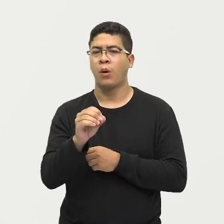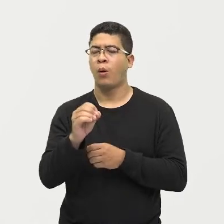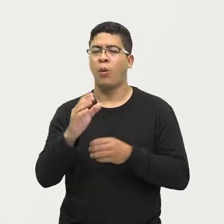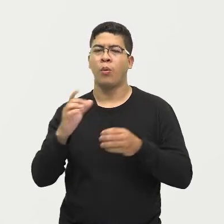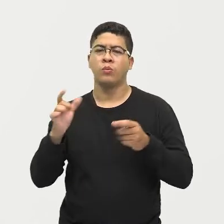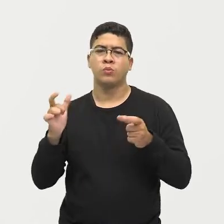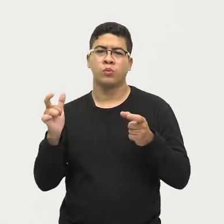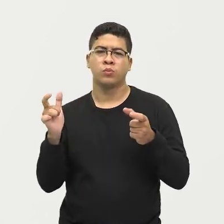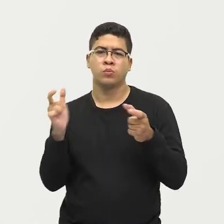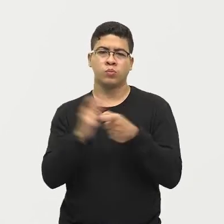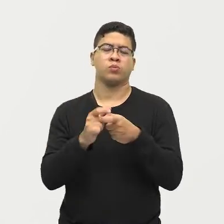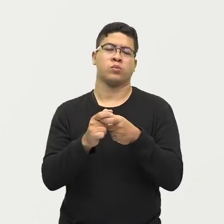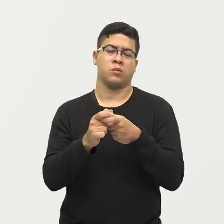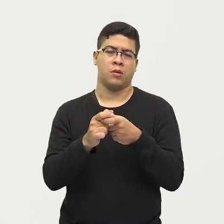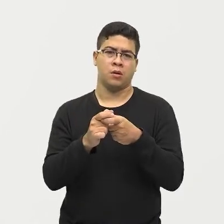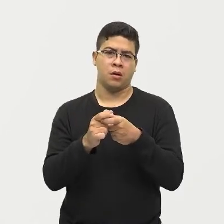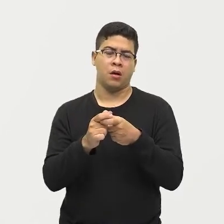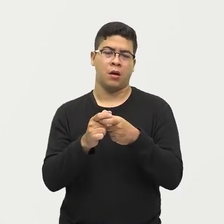suprimir